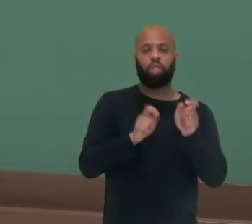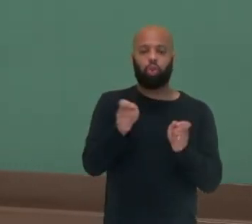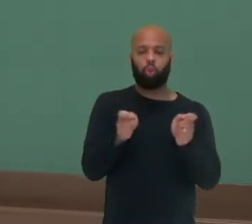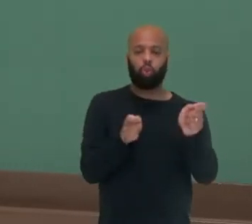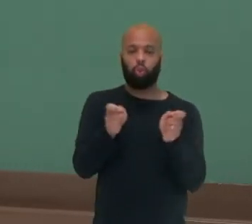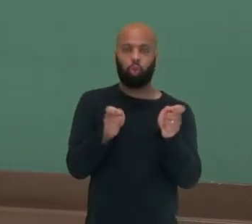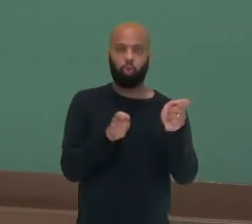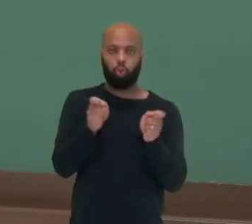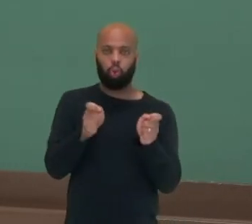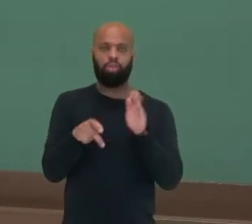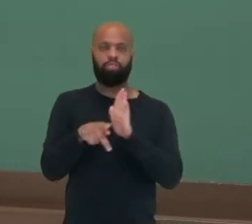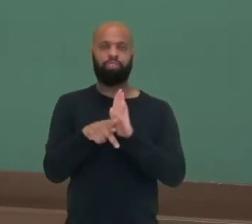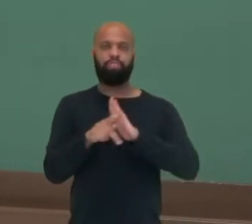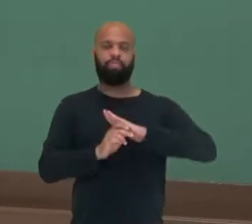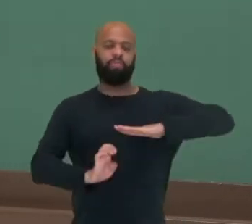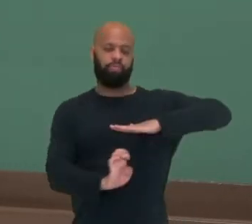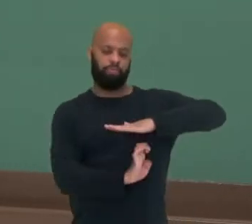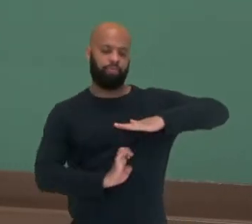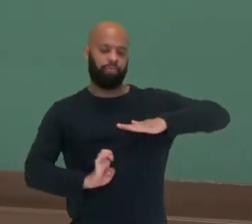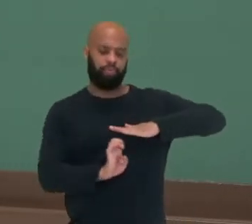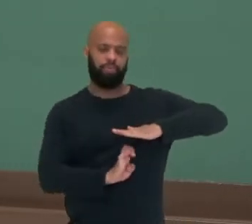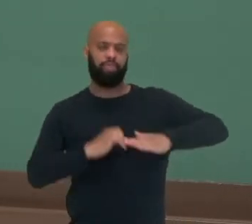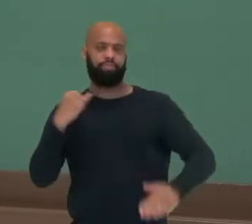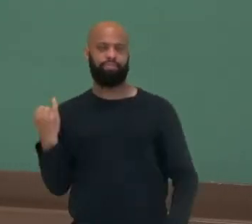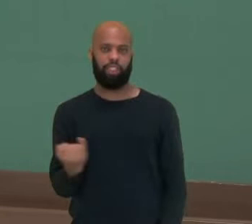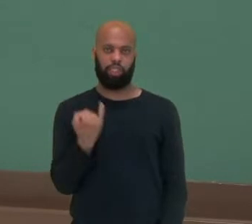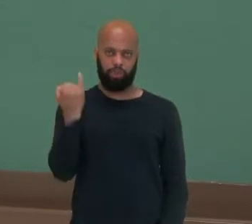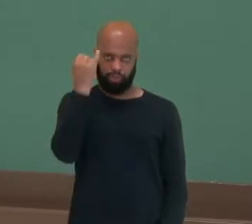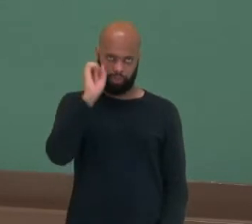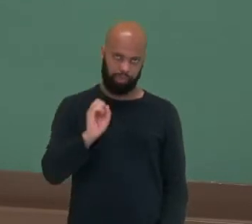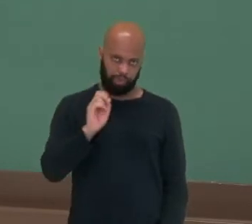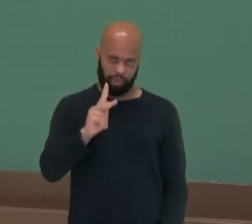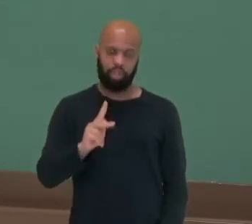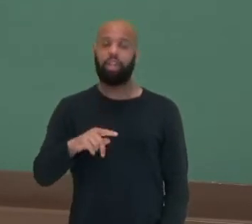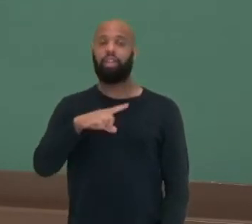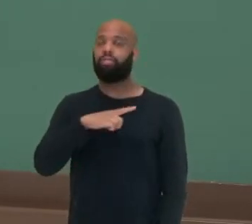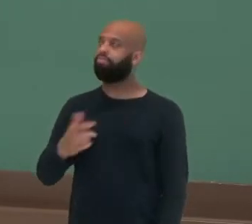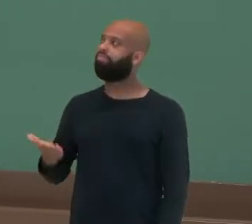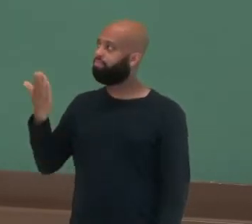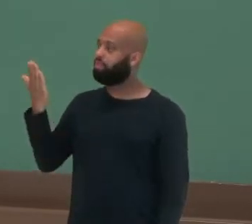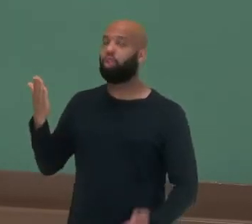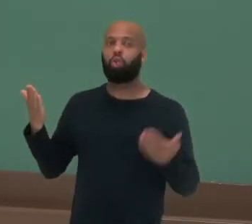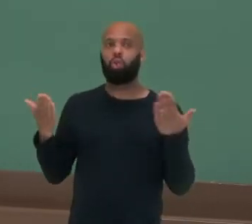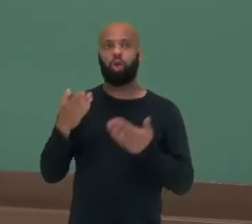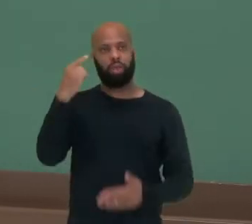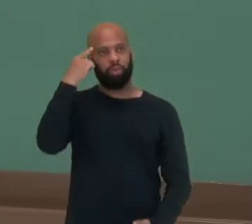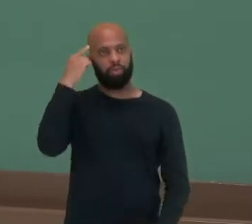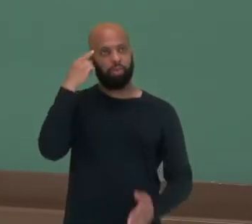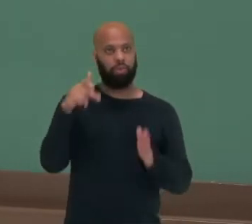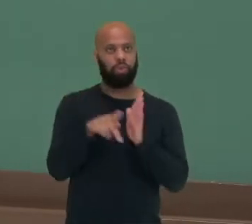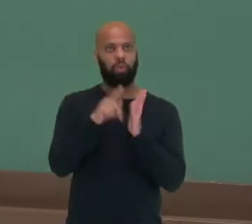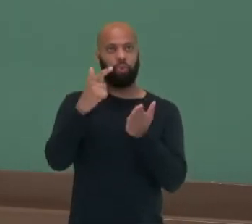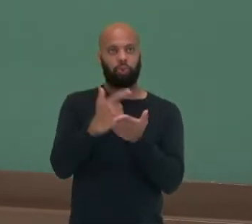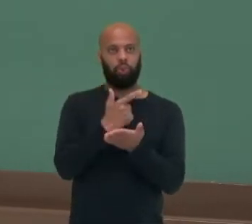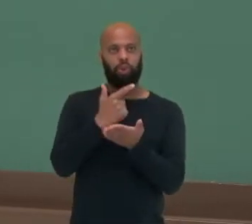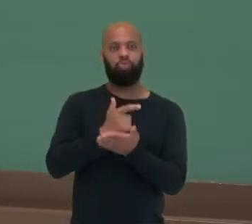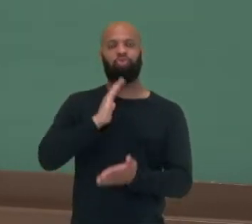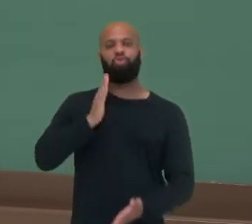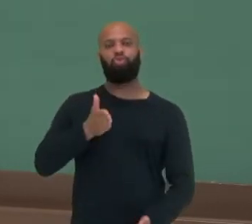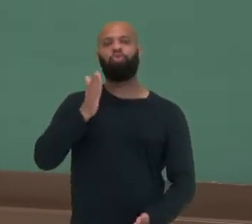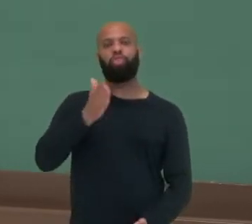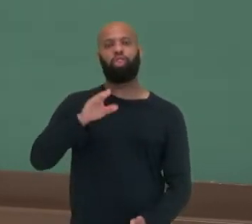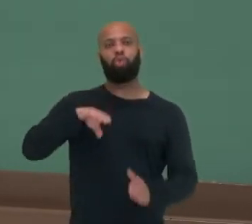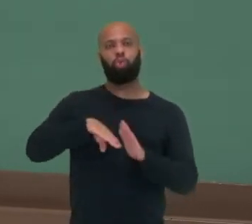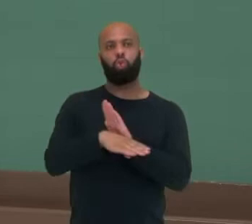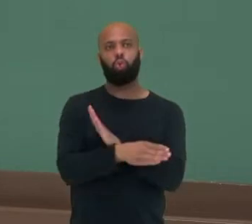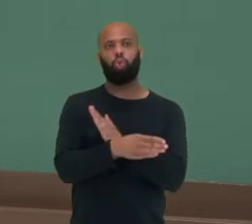orçamento empresarial, que é fundamental, gente. Que nós temos um pensamento do livro que a gente já está acostumado, Pai Rico,